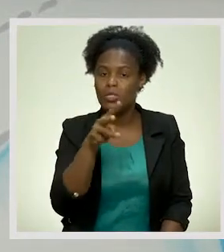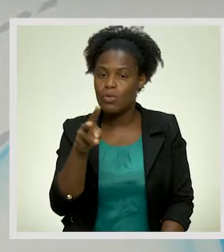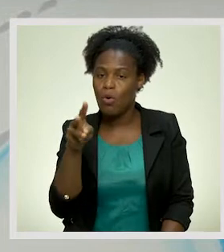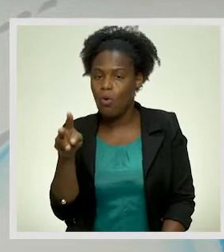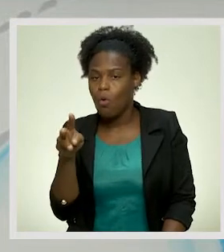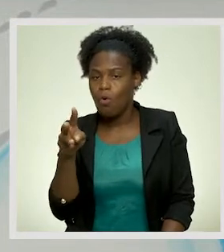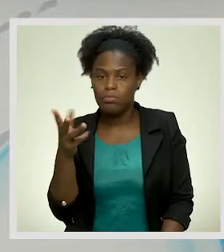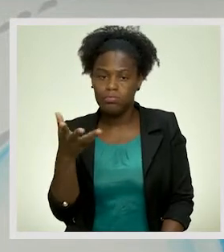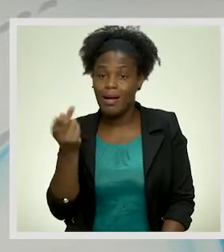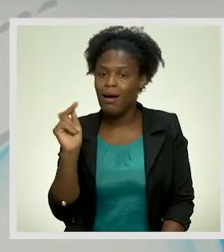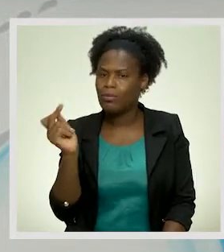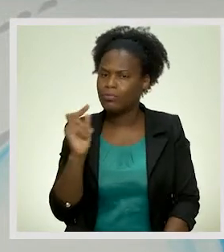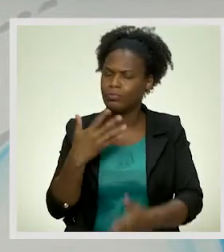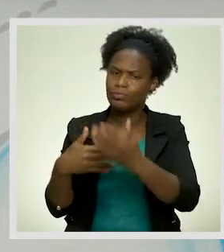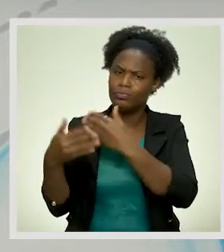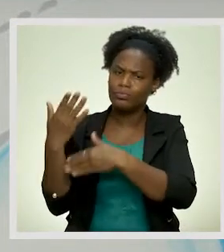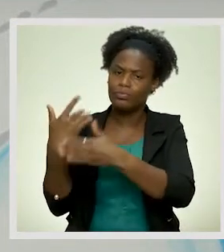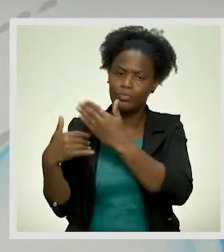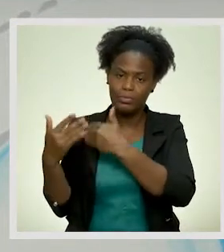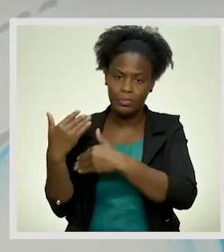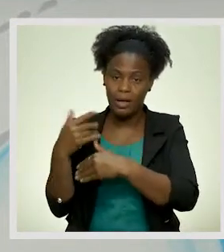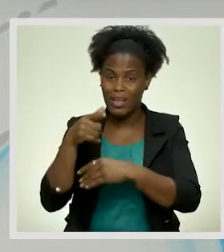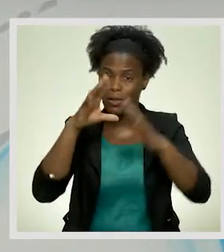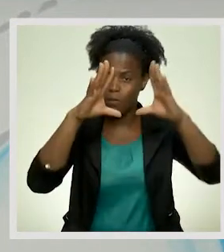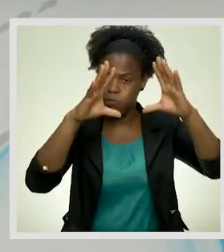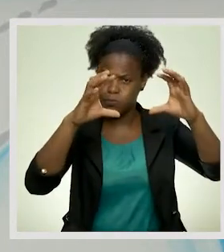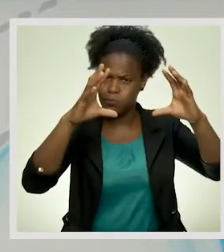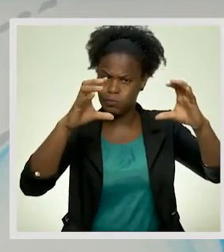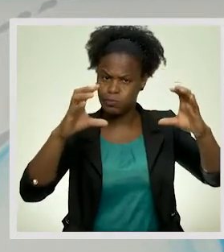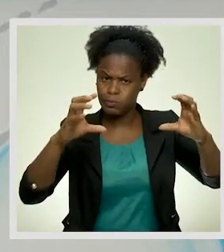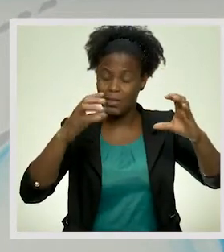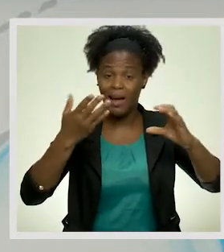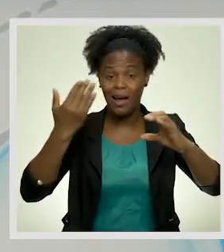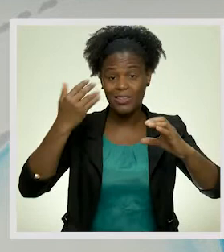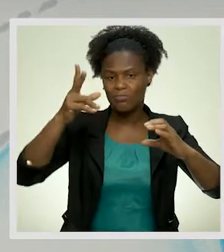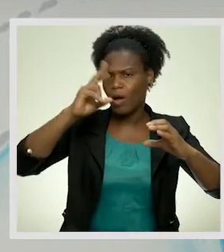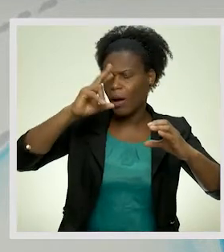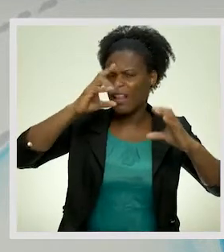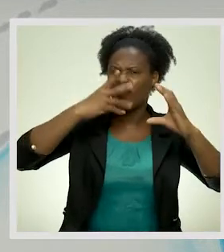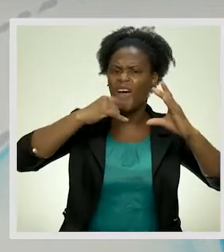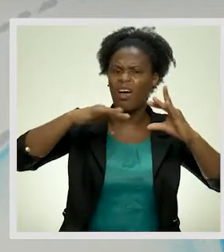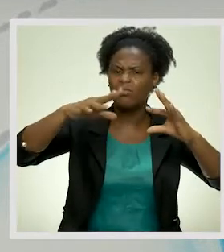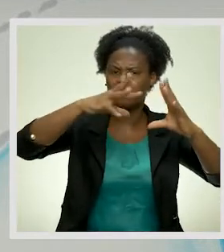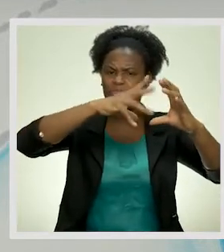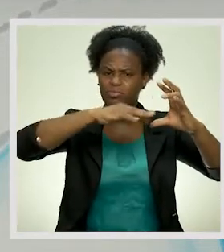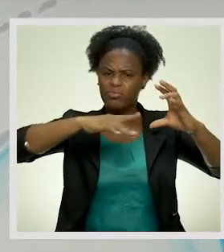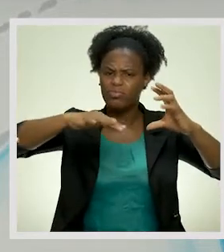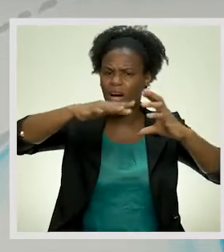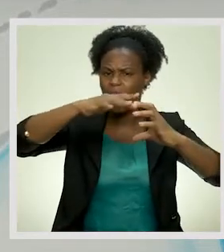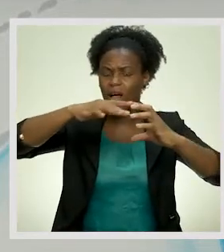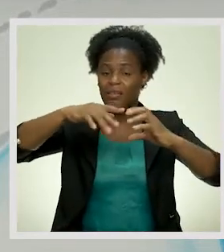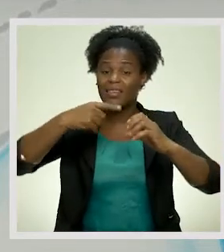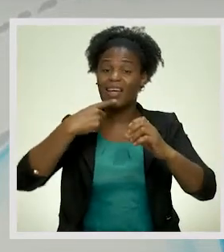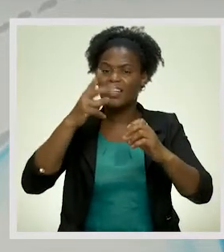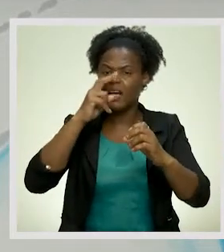de anos. Então, essa nébula, que era constituída por gases e poeiras, os gases eram hidrogênio